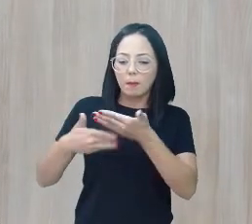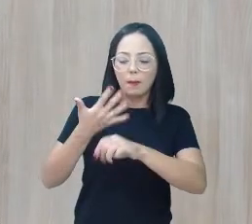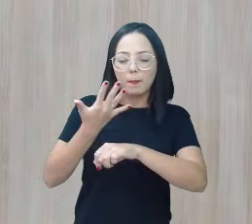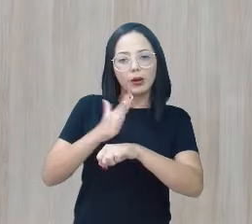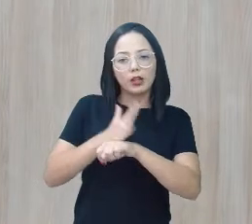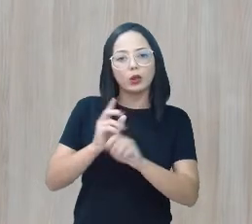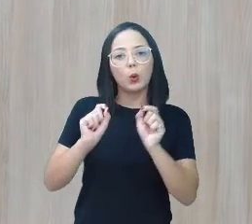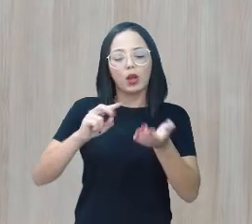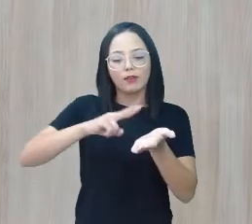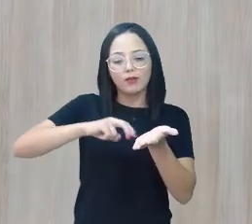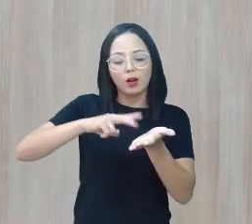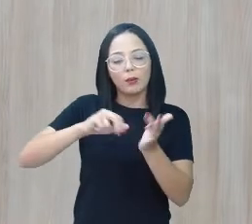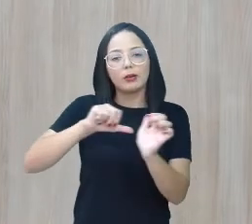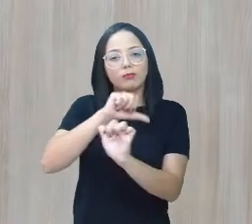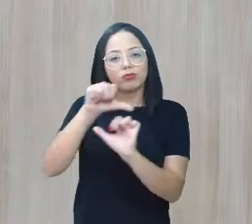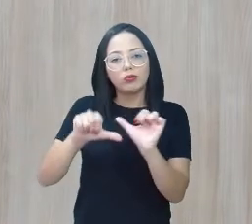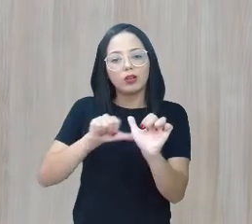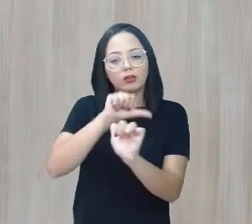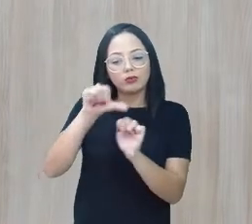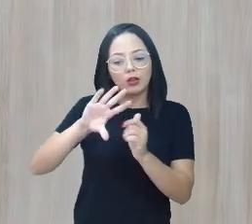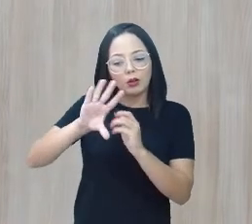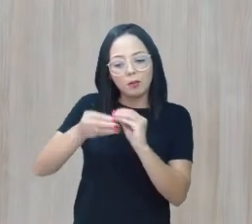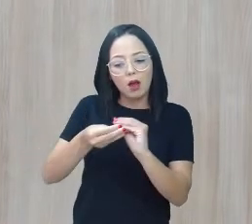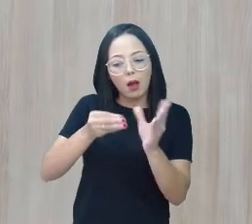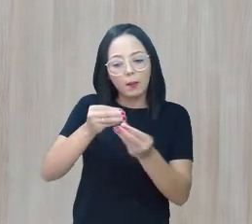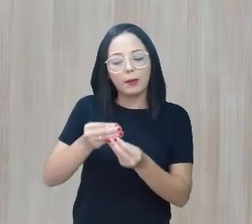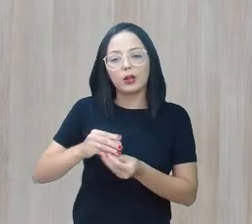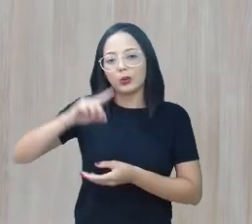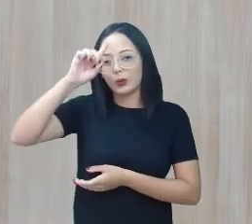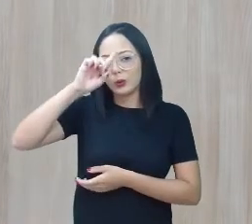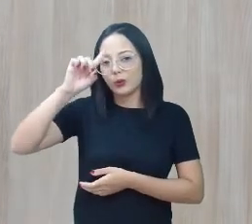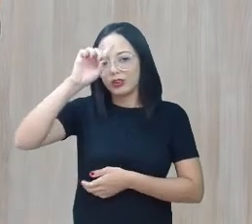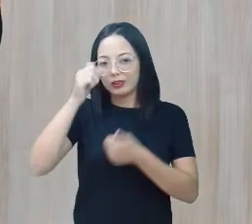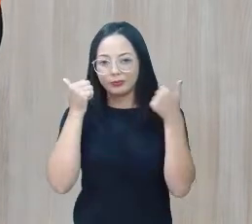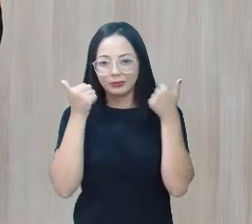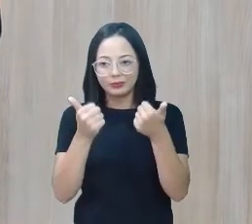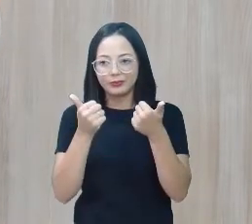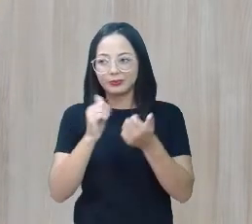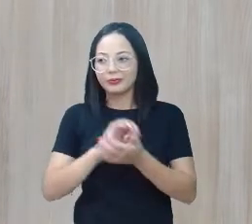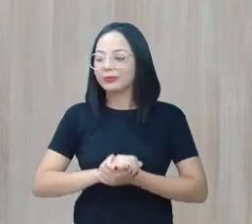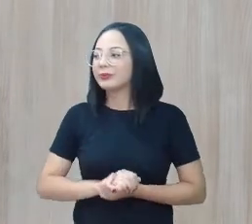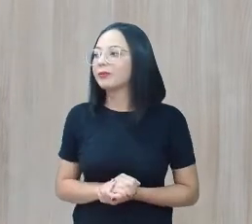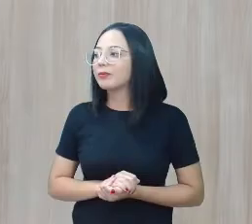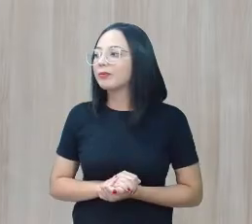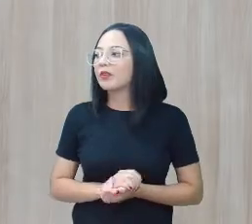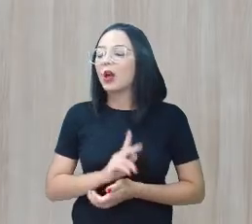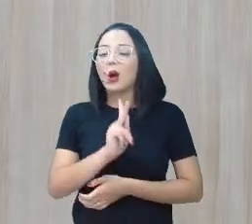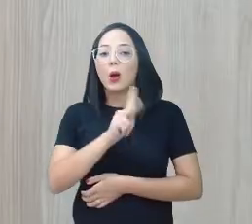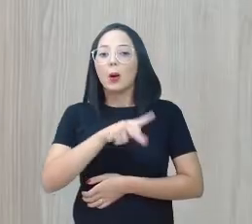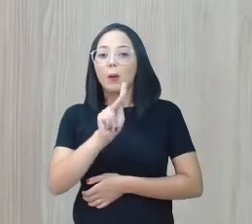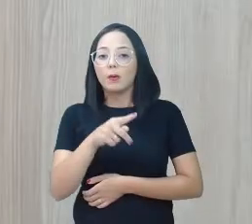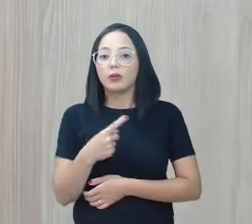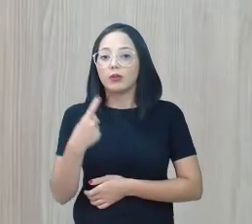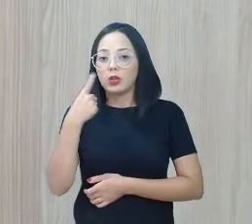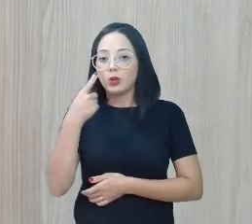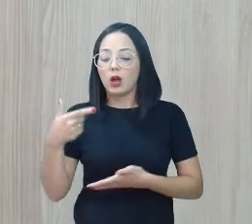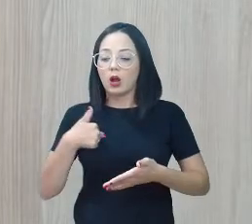seu vocabulário vai mudando dia após dia, tá bom? Professora Adriana, se me permite um acréscimo, eu